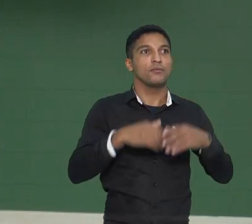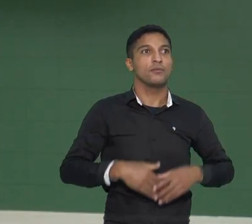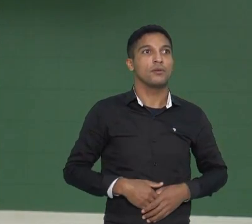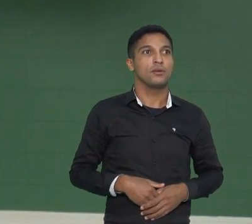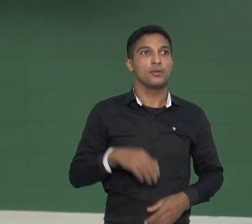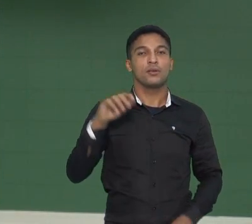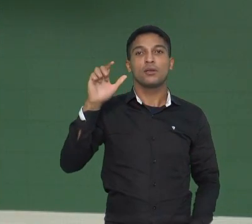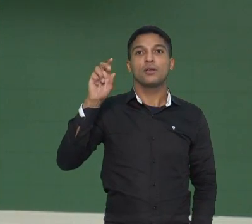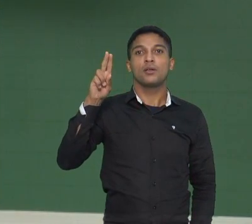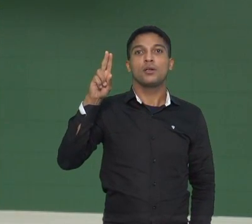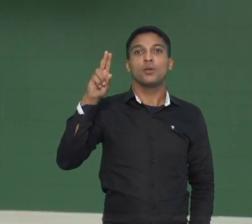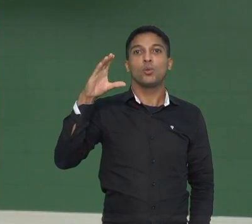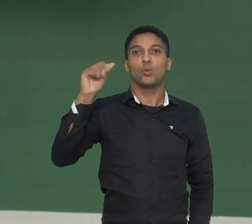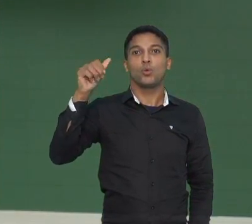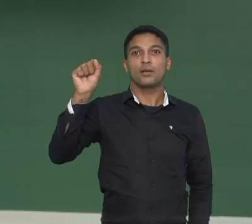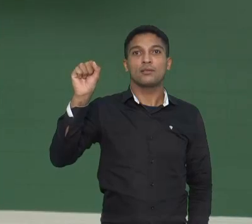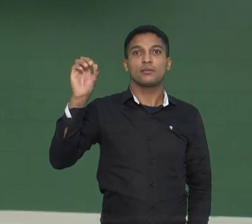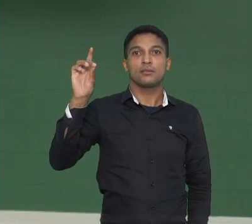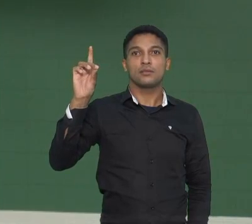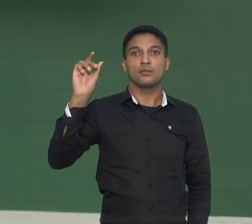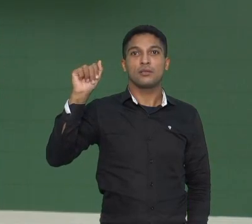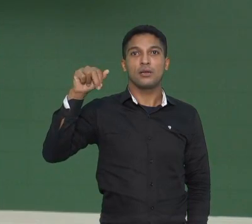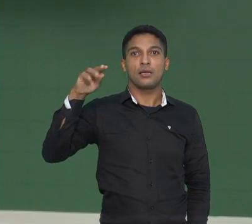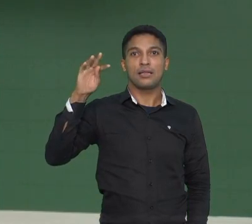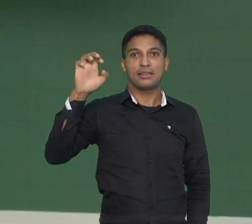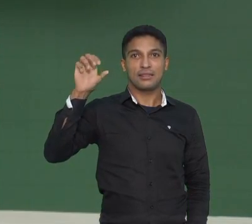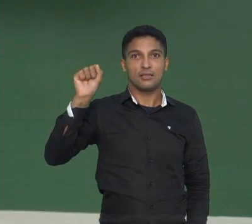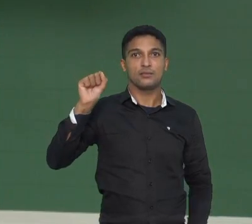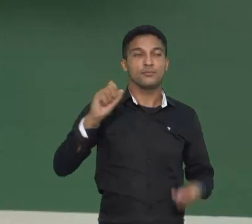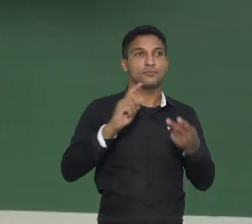das Virgens Veiga, certo?